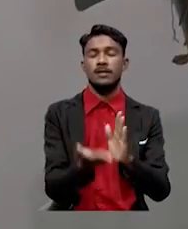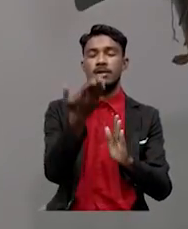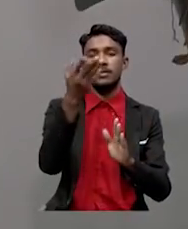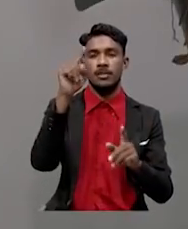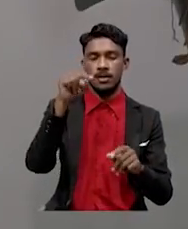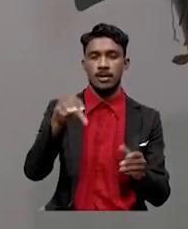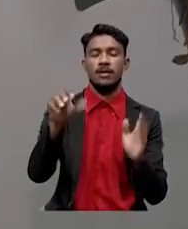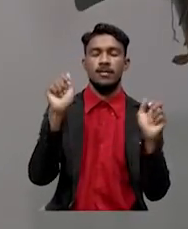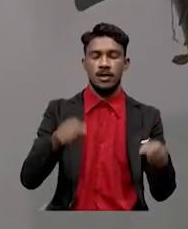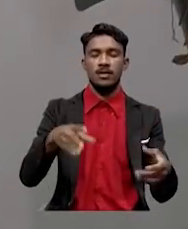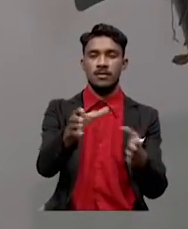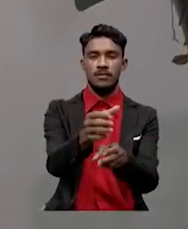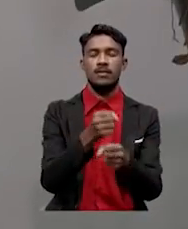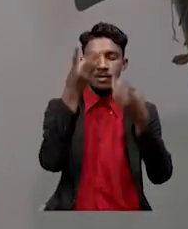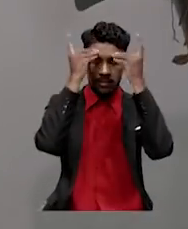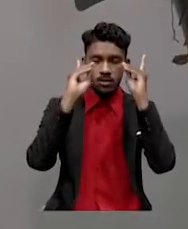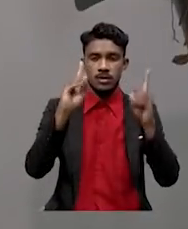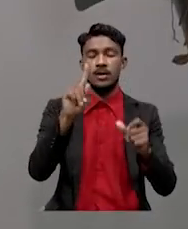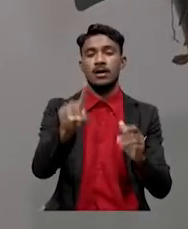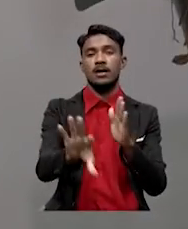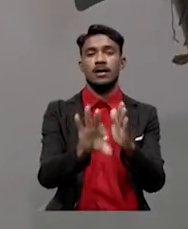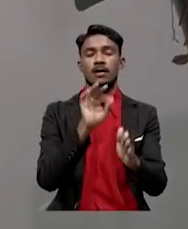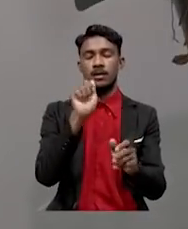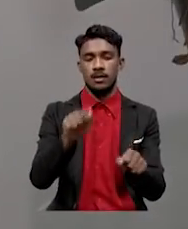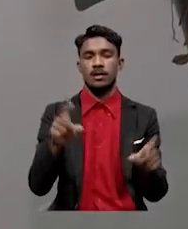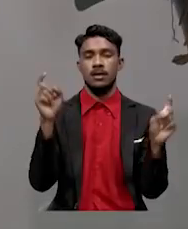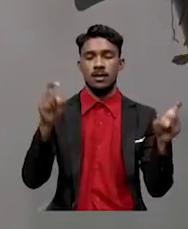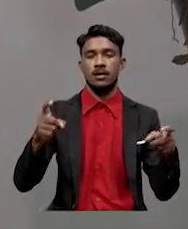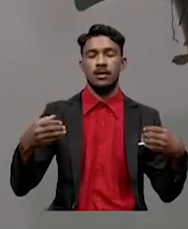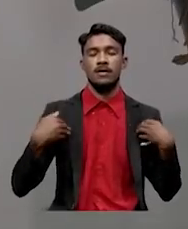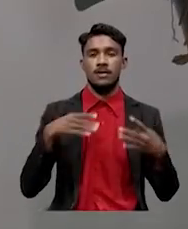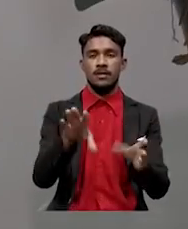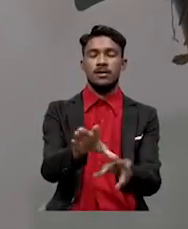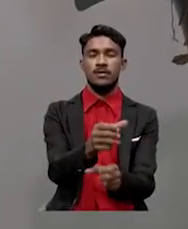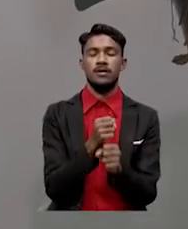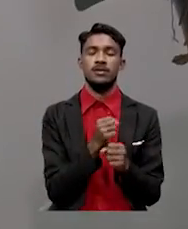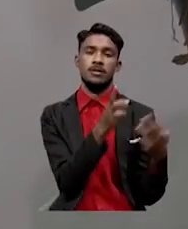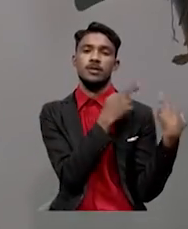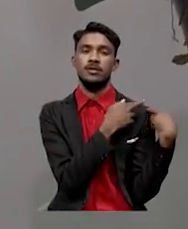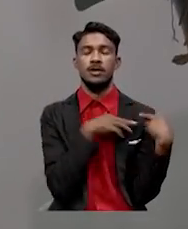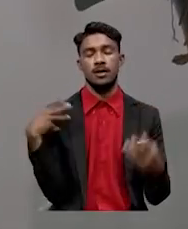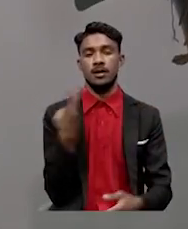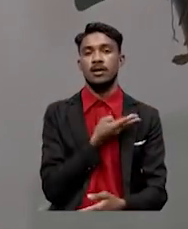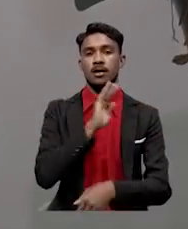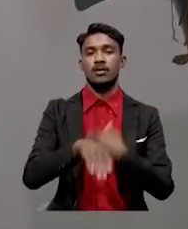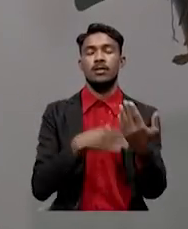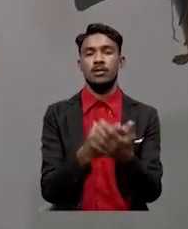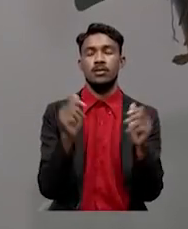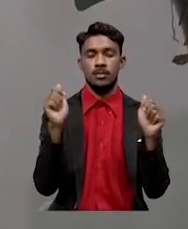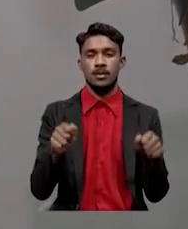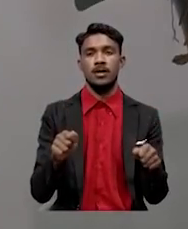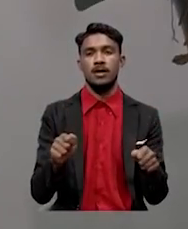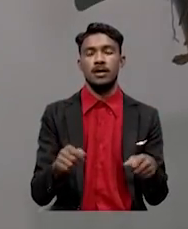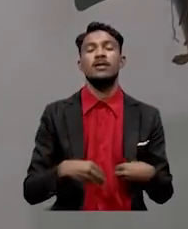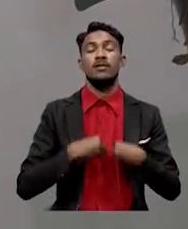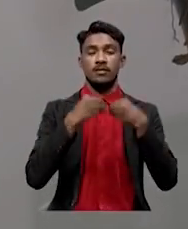que ter plenos poderes, um dos plenos poderes que nem tem, né? Tem que ela tomar retando passo, tomar passo. Então, tudo bela ancharela, né?